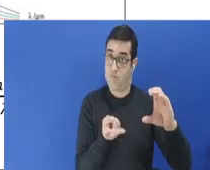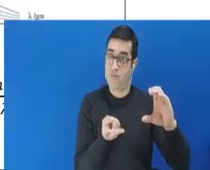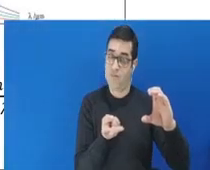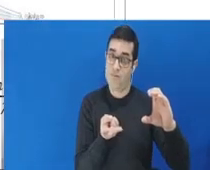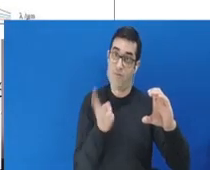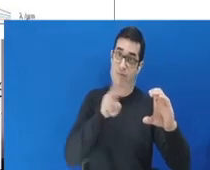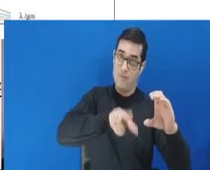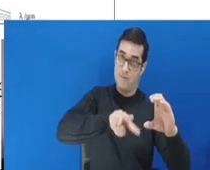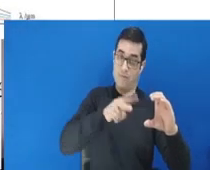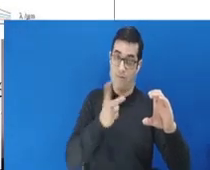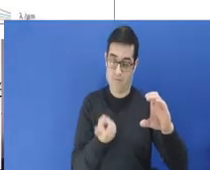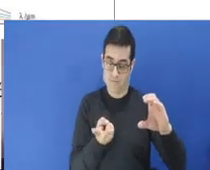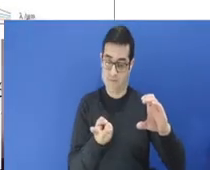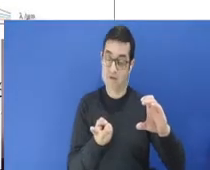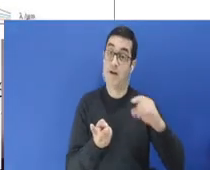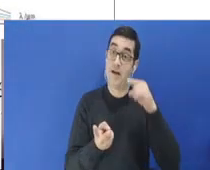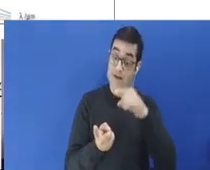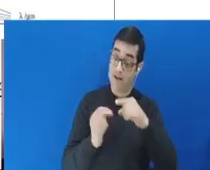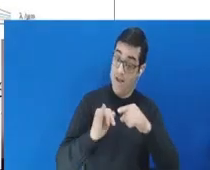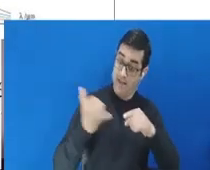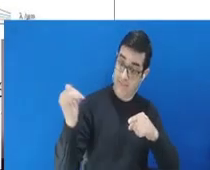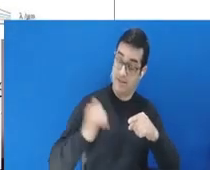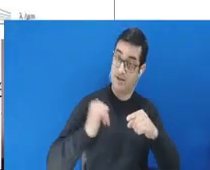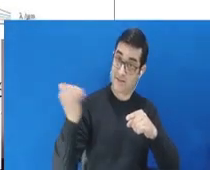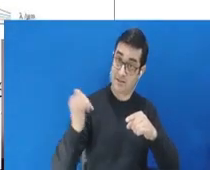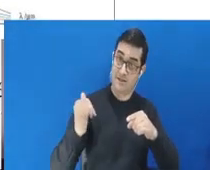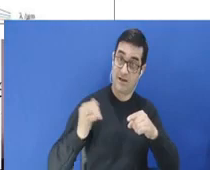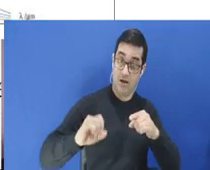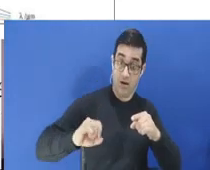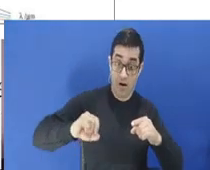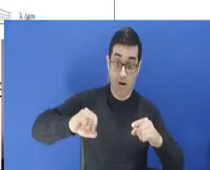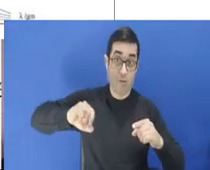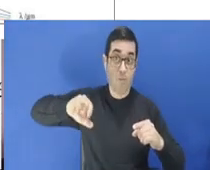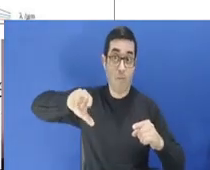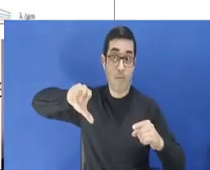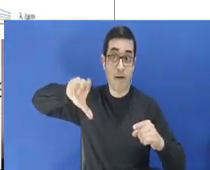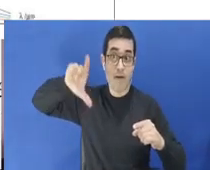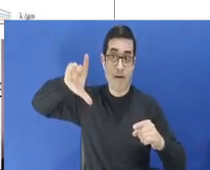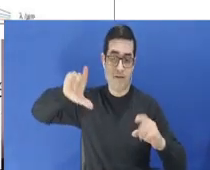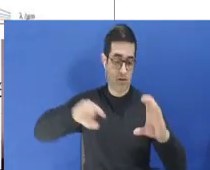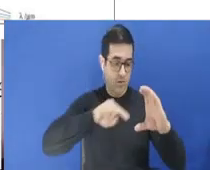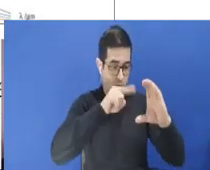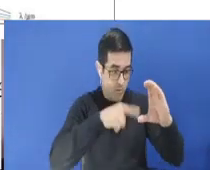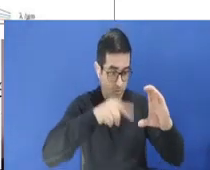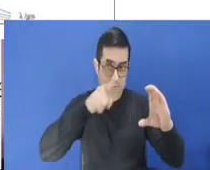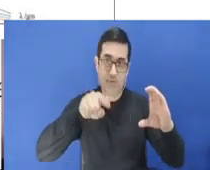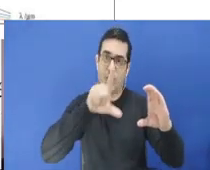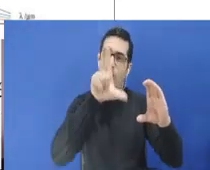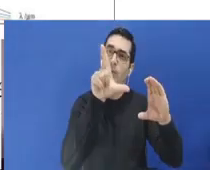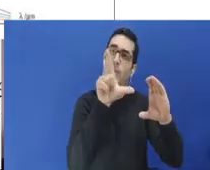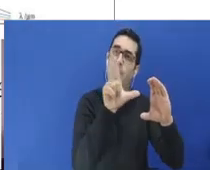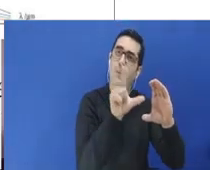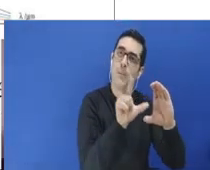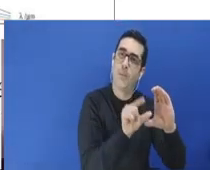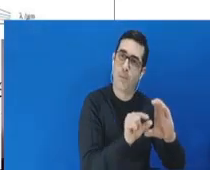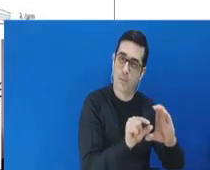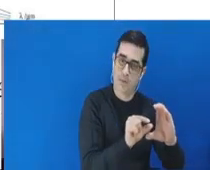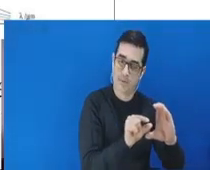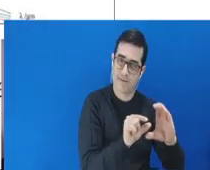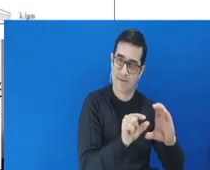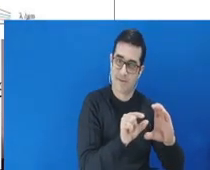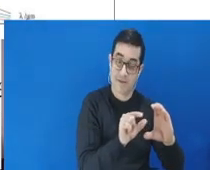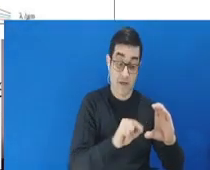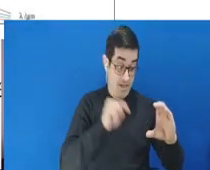vou aumentando a energia vai aumentando, o comprimento de onda vai diminuindo. Conforme eu diminuo